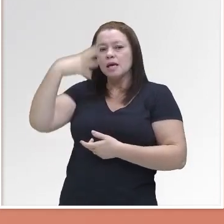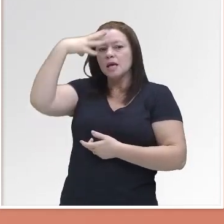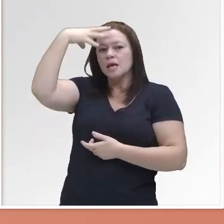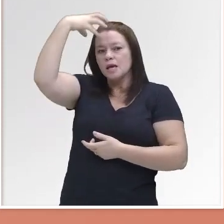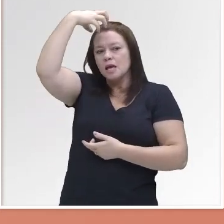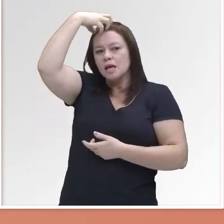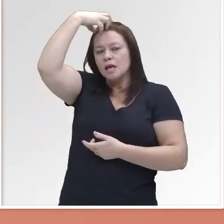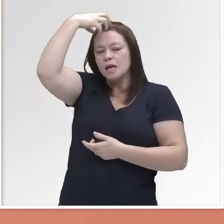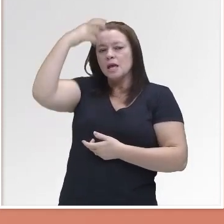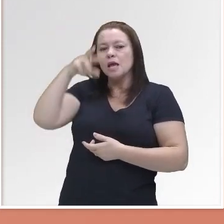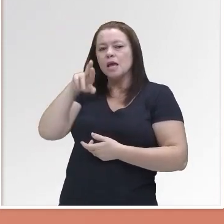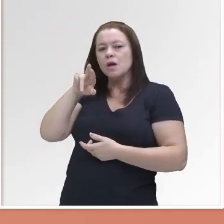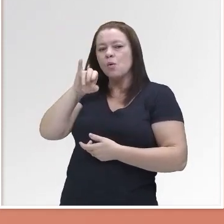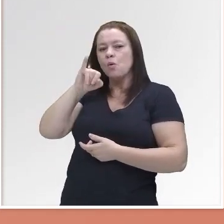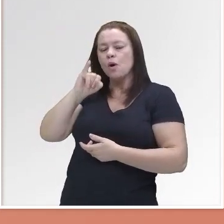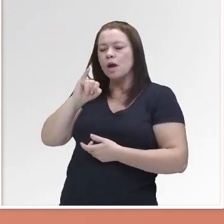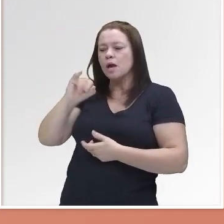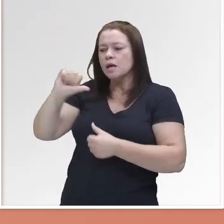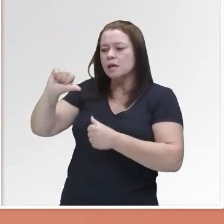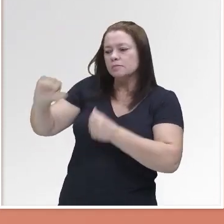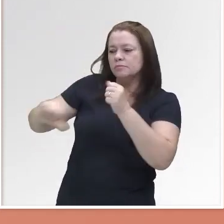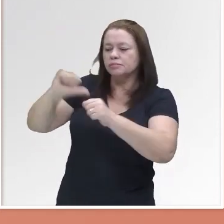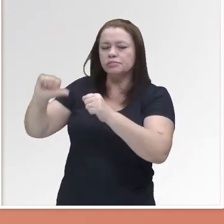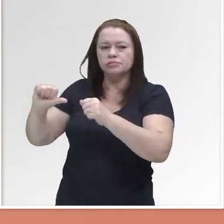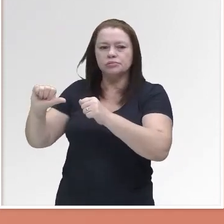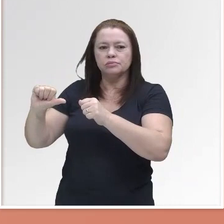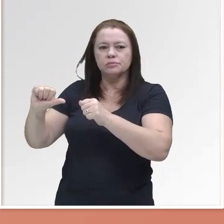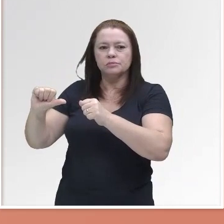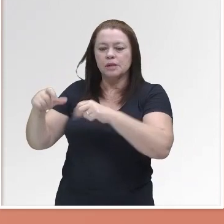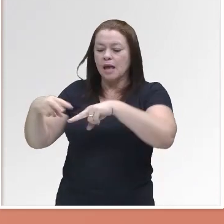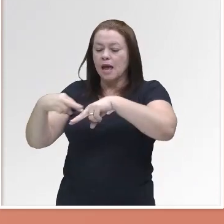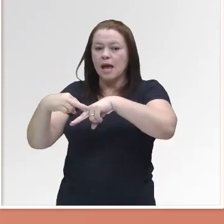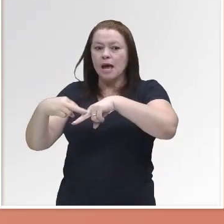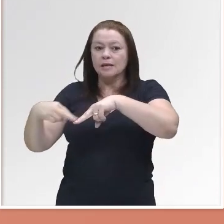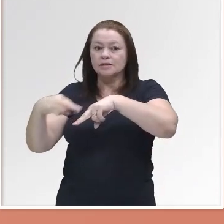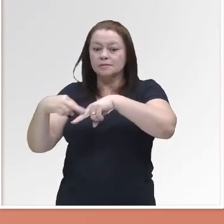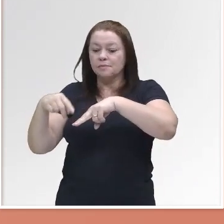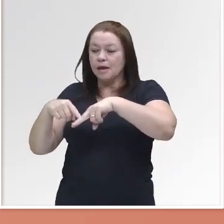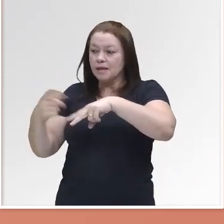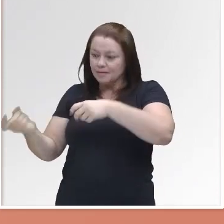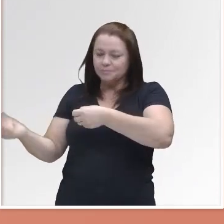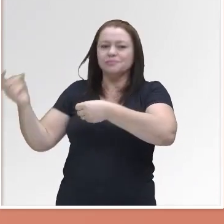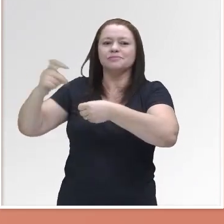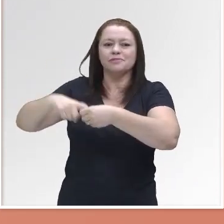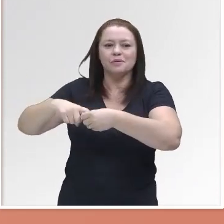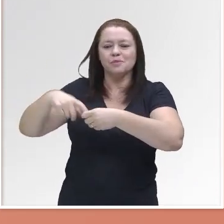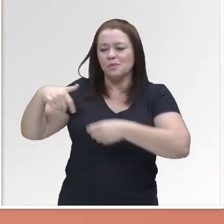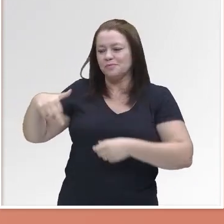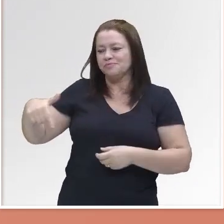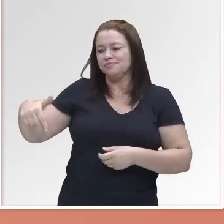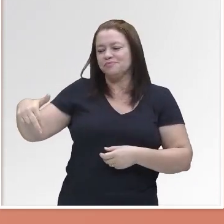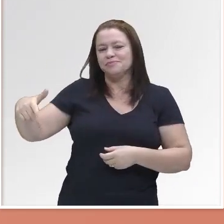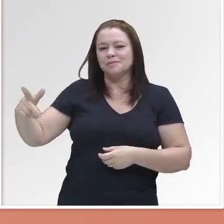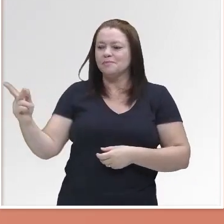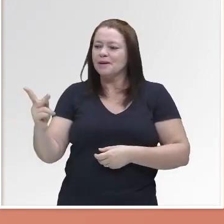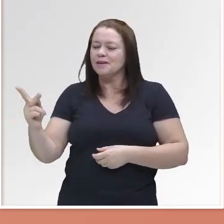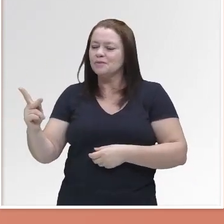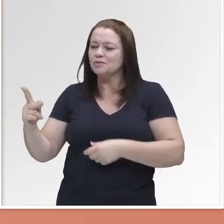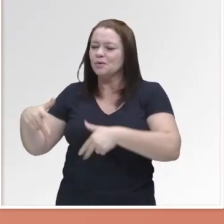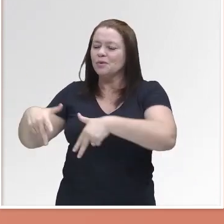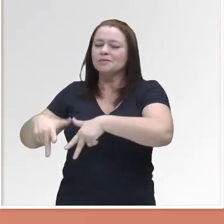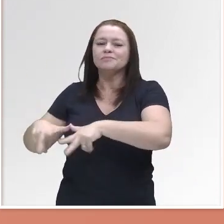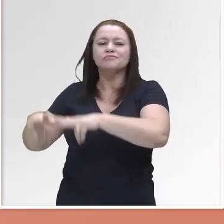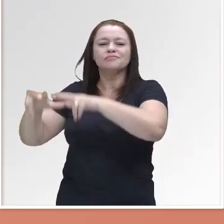transformou a cauda de Ariel em pernas novamente, para que